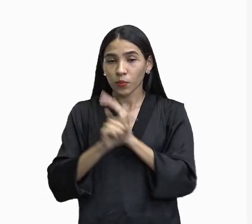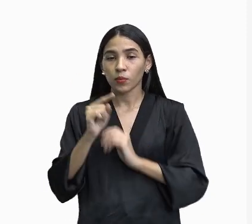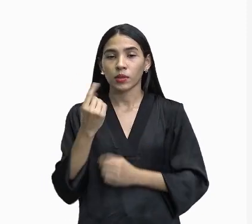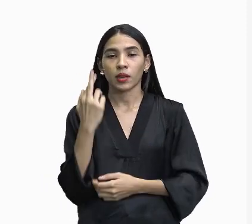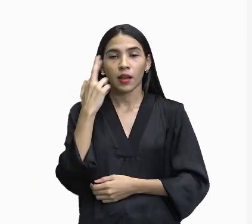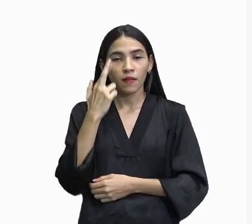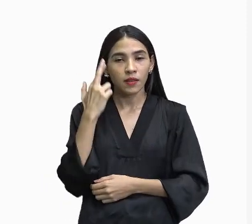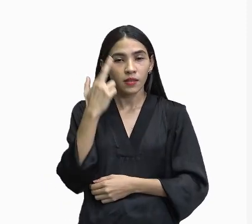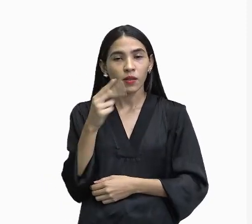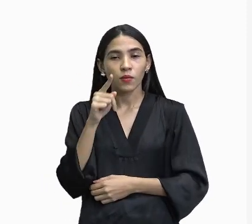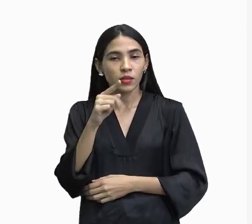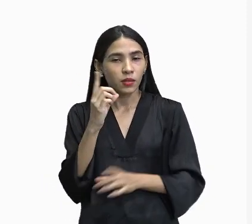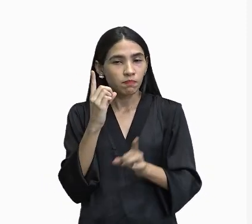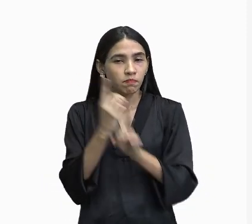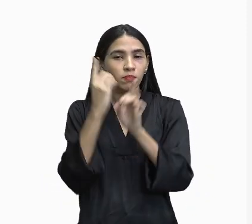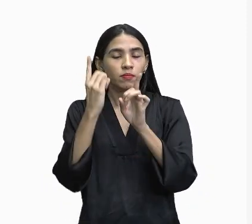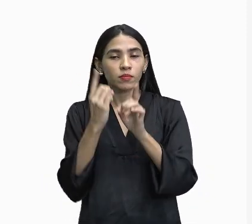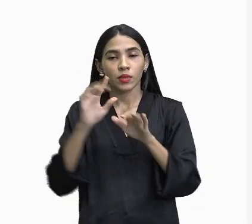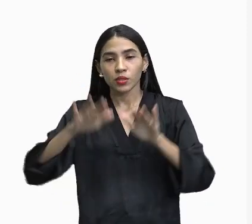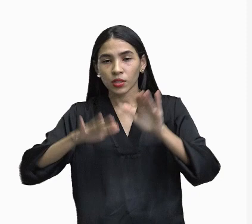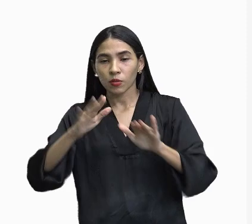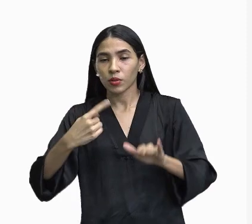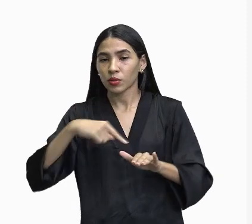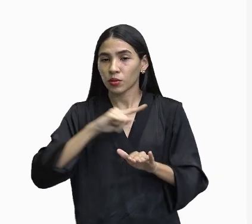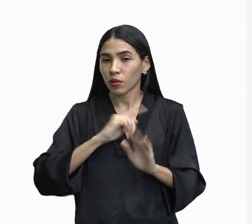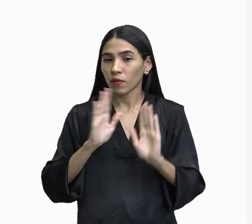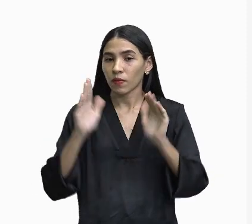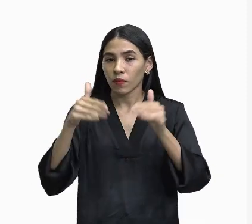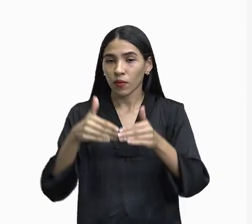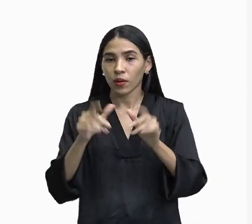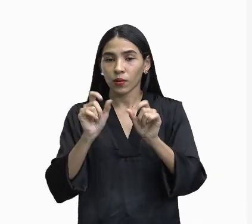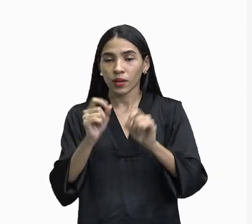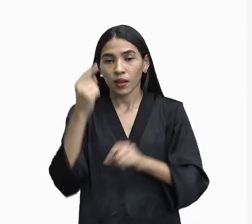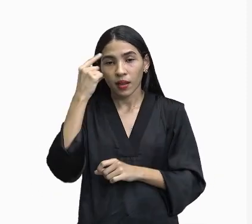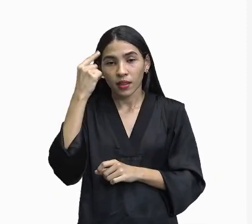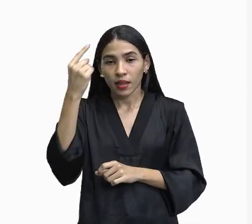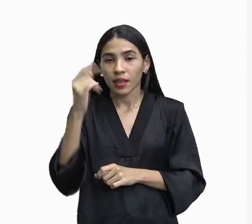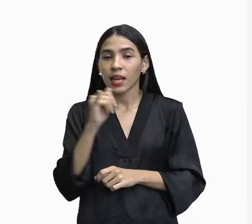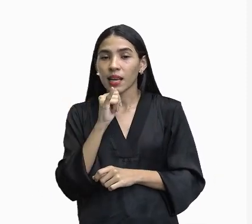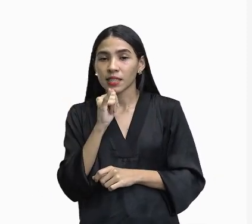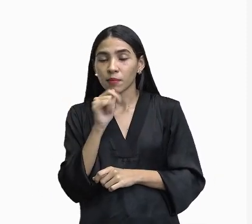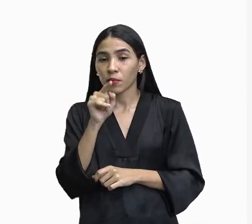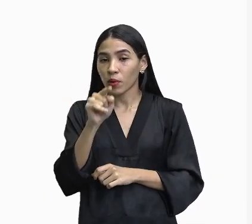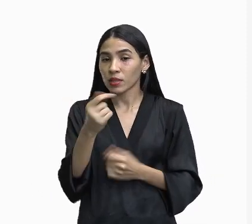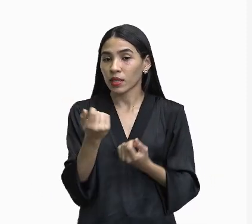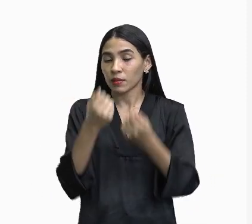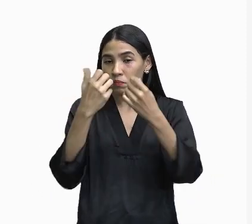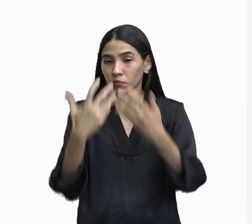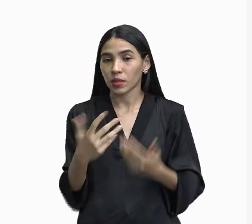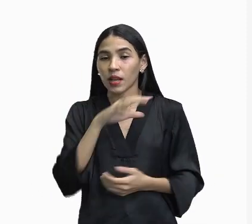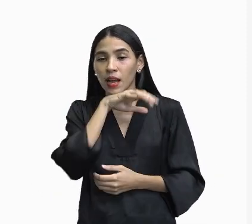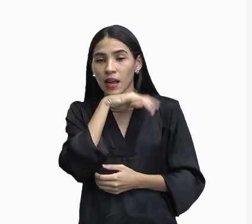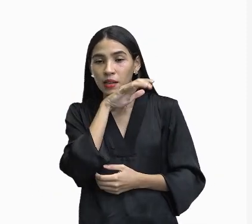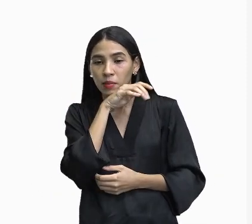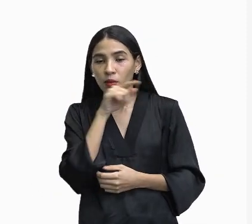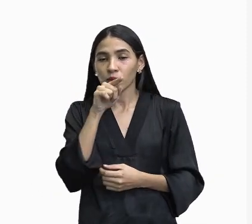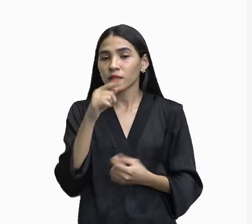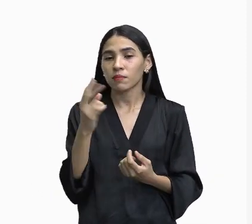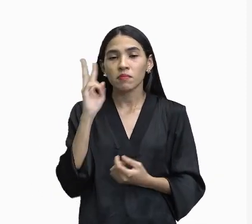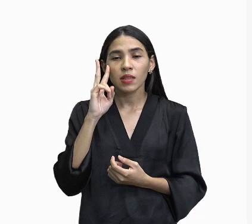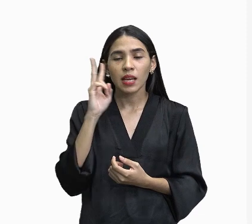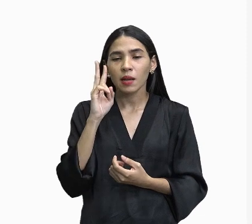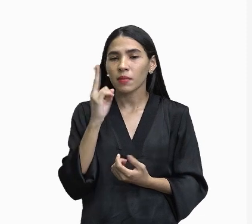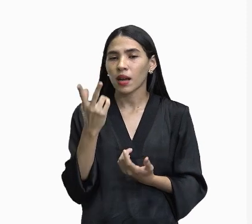conseguem adivinhar? Porque geralmente a gente trabalha muito com a ideia, quando você fala de animais, você lembra de um pet, você lembra